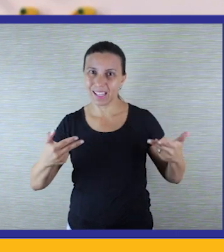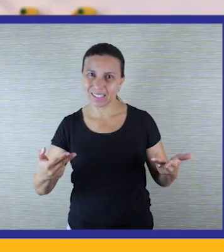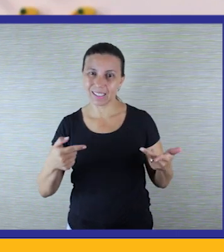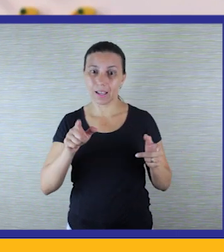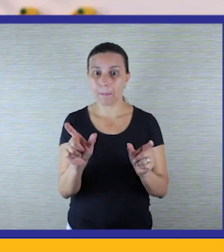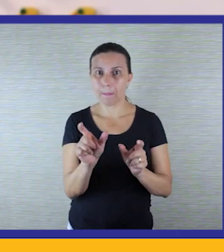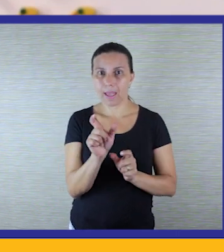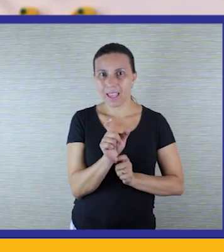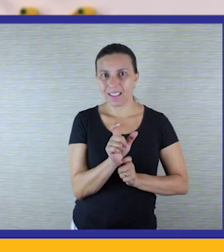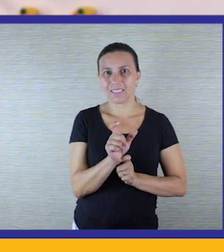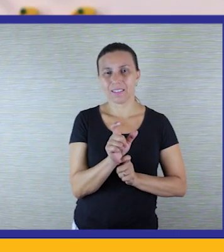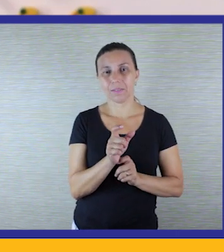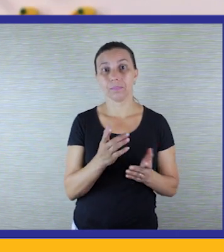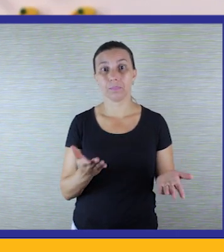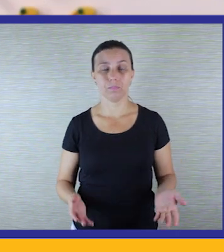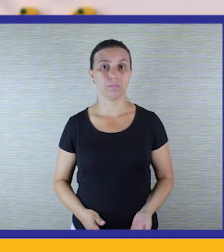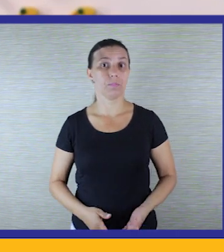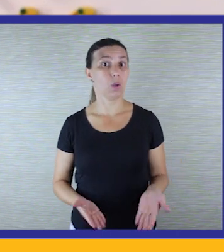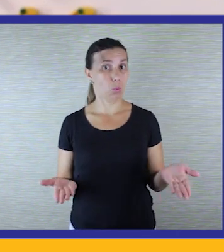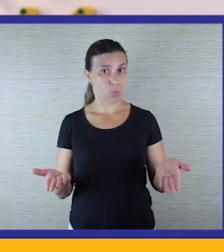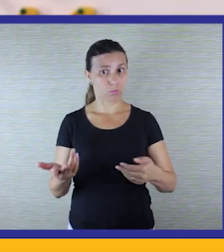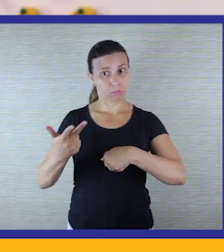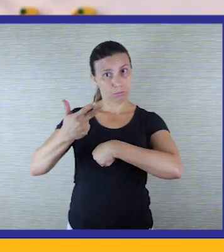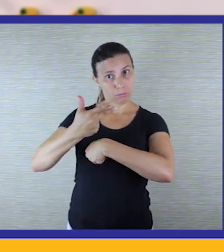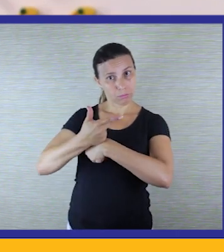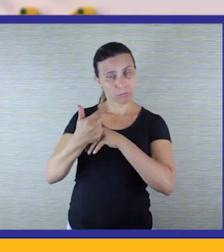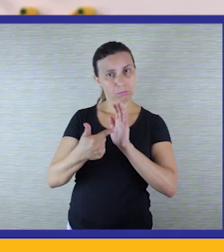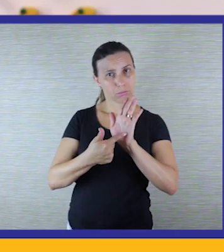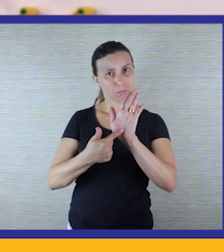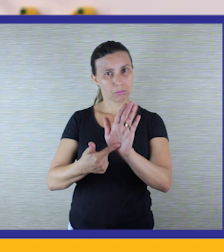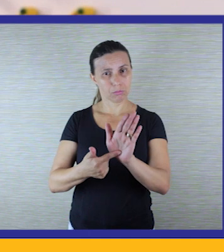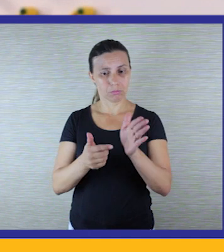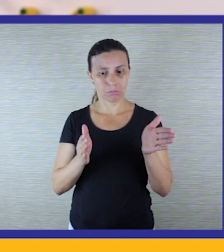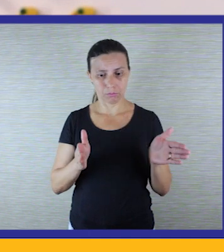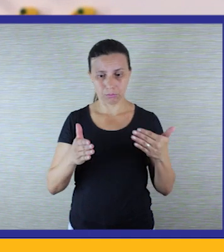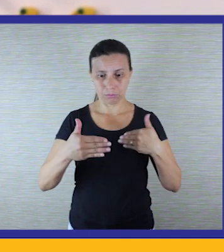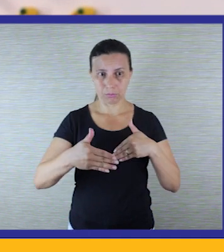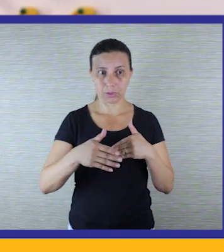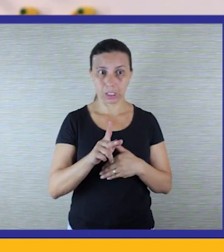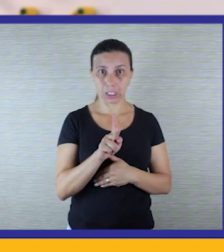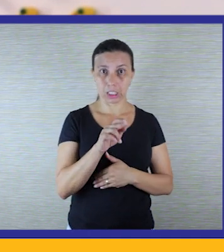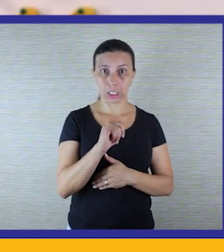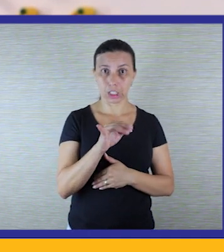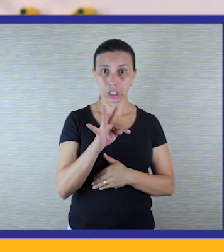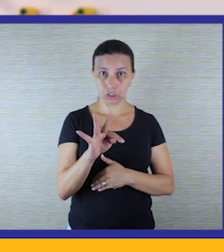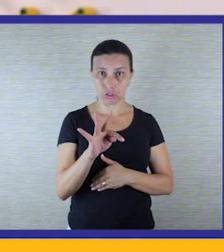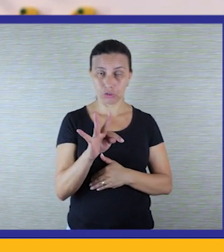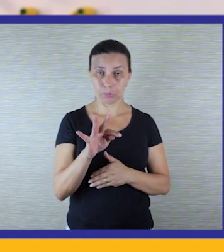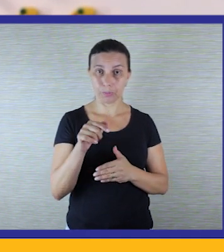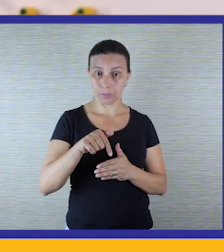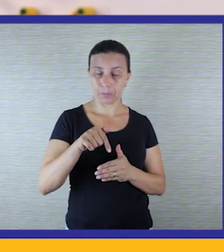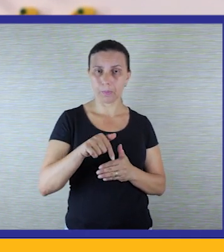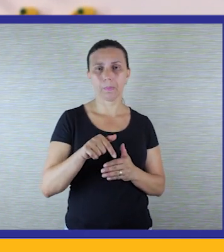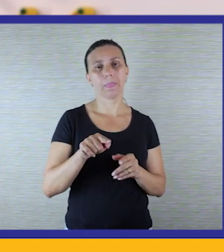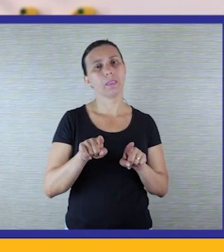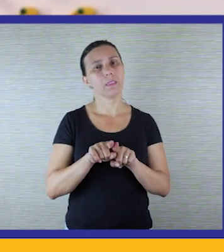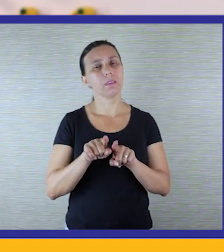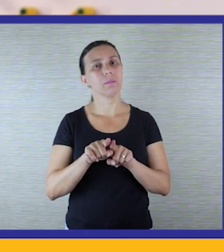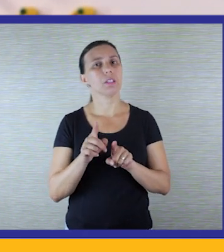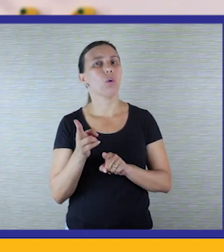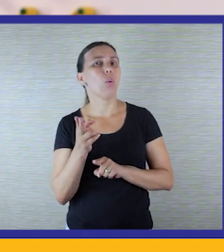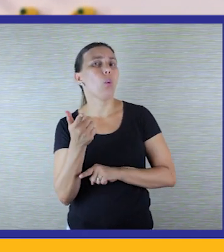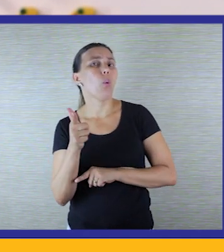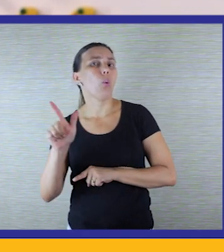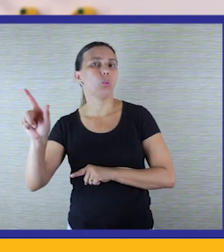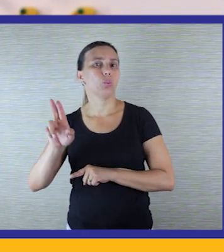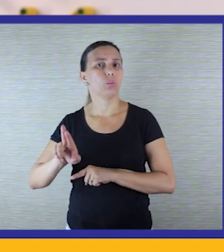iremos trabalhar com a interface AtoBox, apresentando novos componentes e realizando sua programação com o